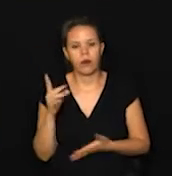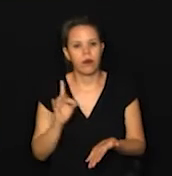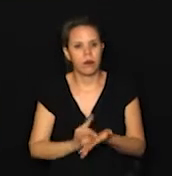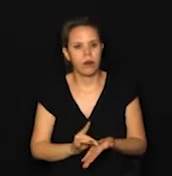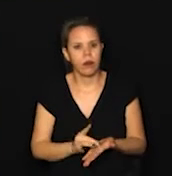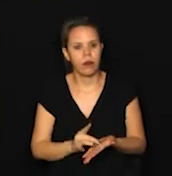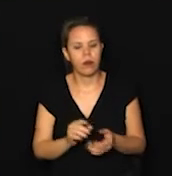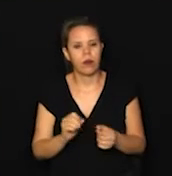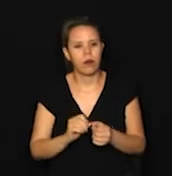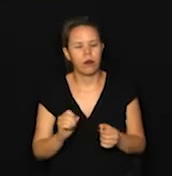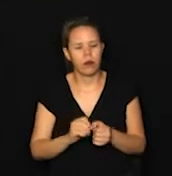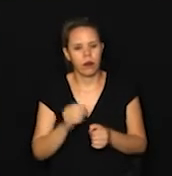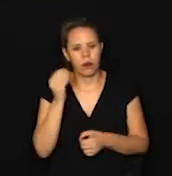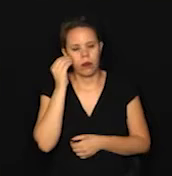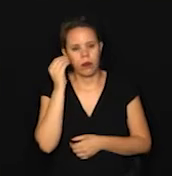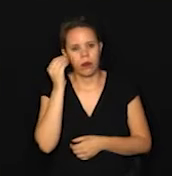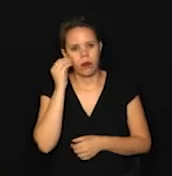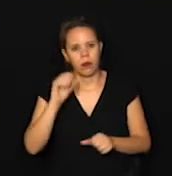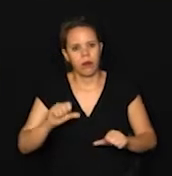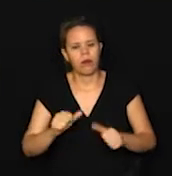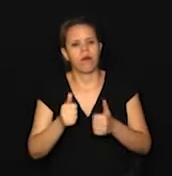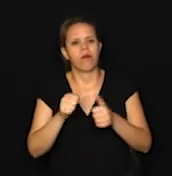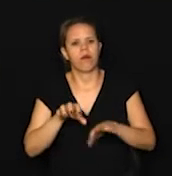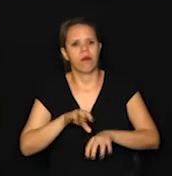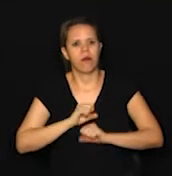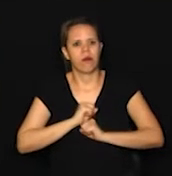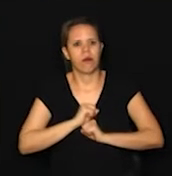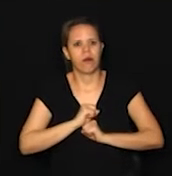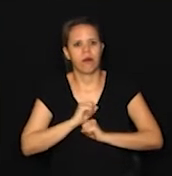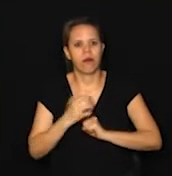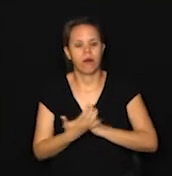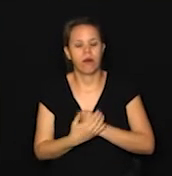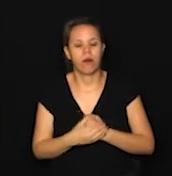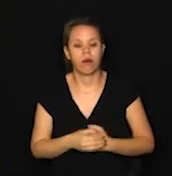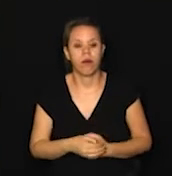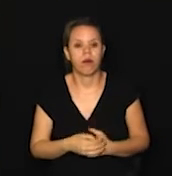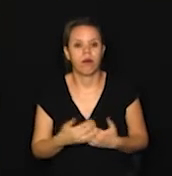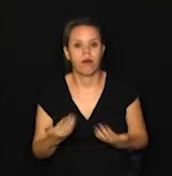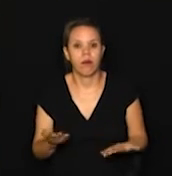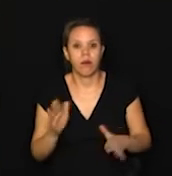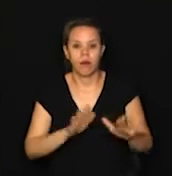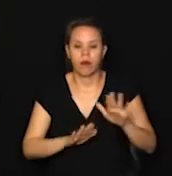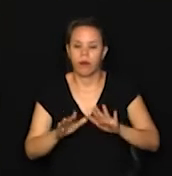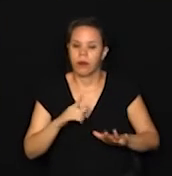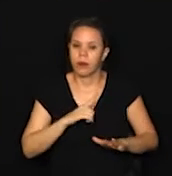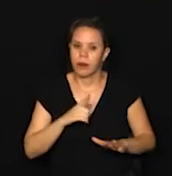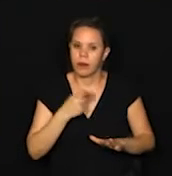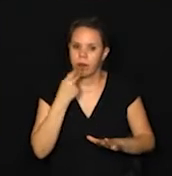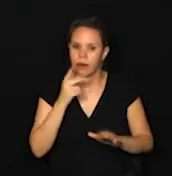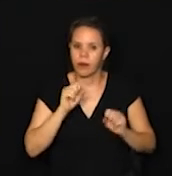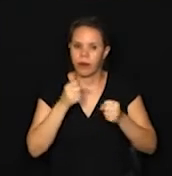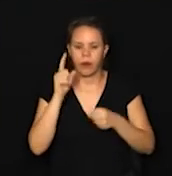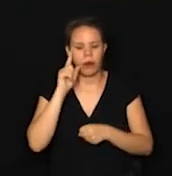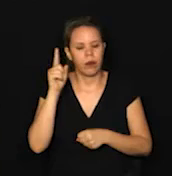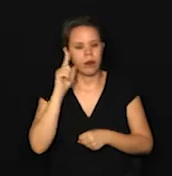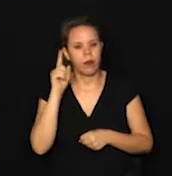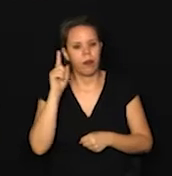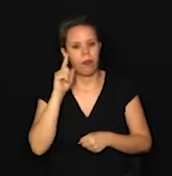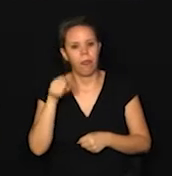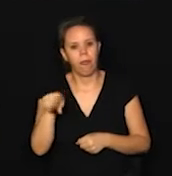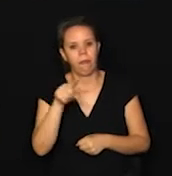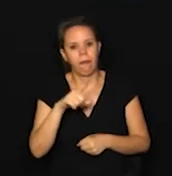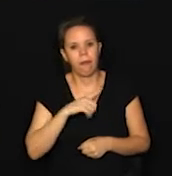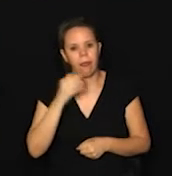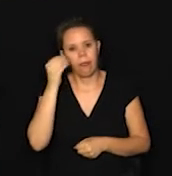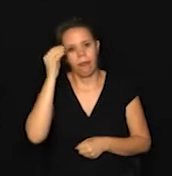confirmaram, fizeram o teste e deu positivo para Covid-19. Então, aquele cuidado que a gente reforça aqui todos os dias para você